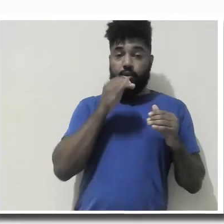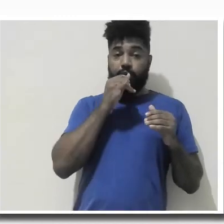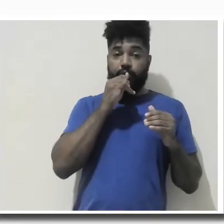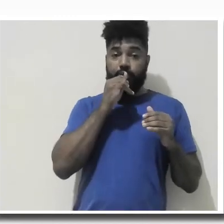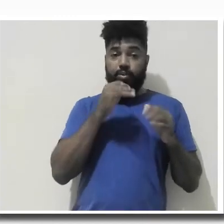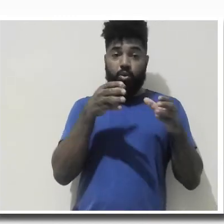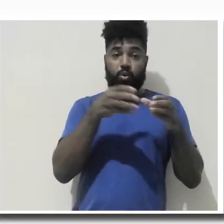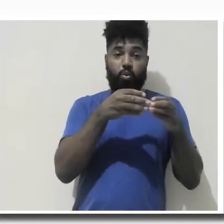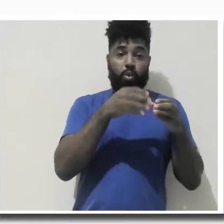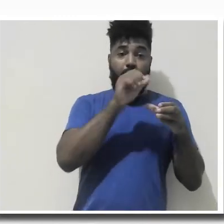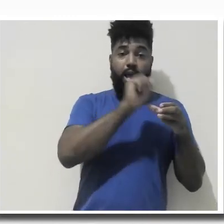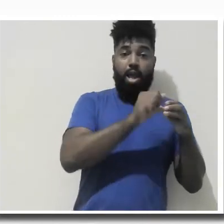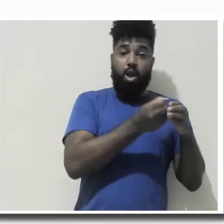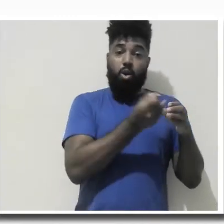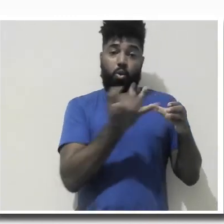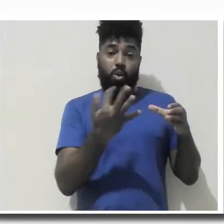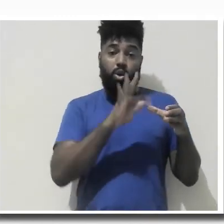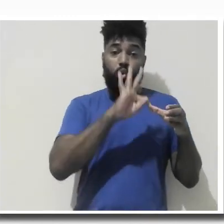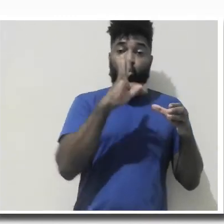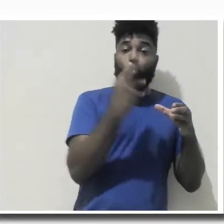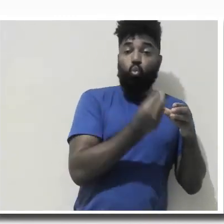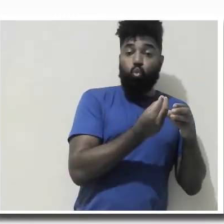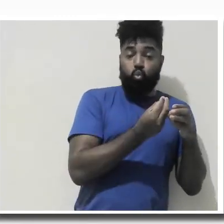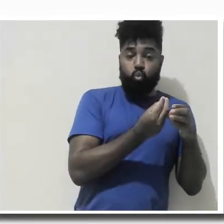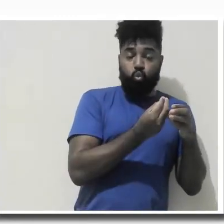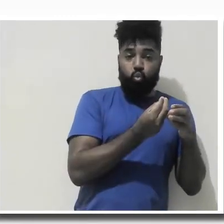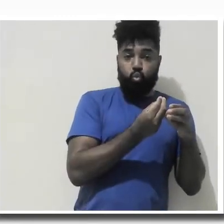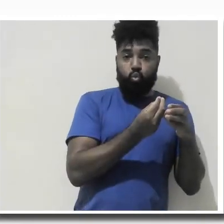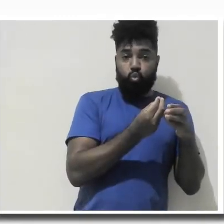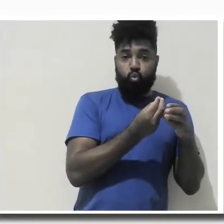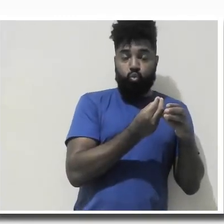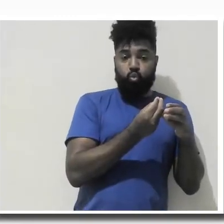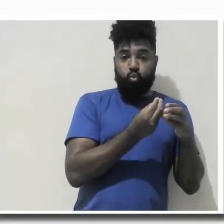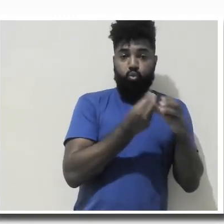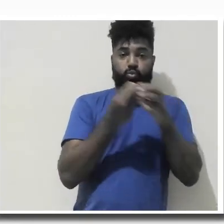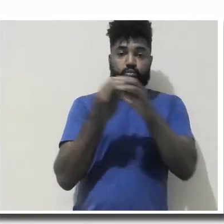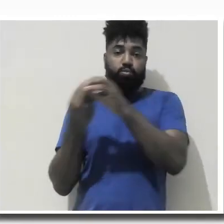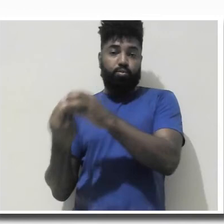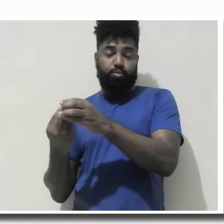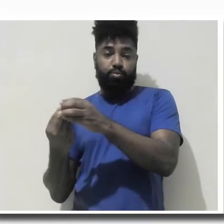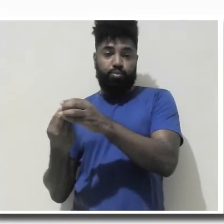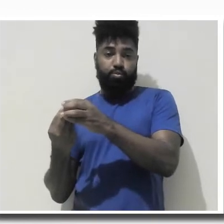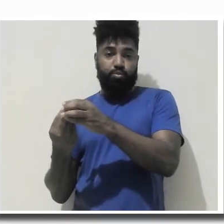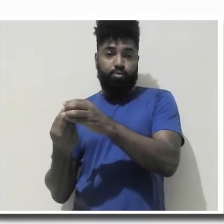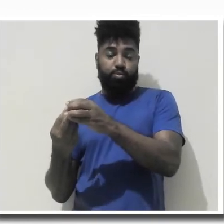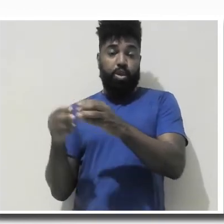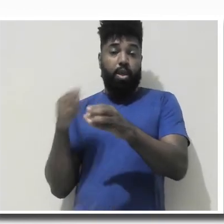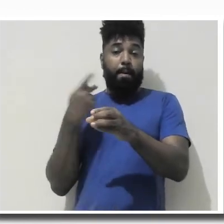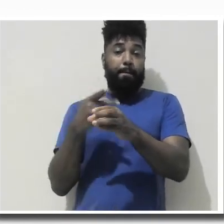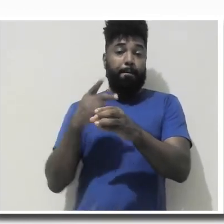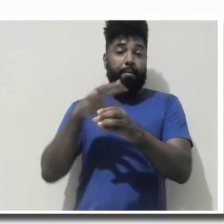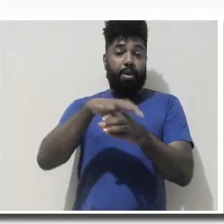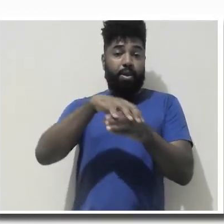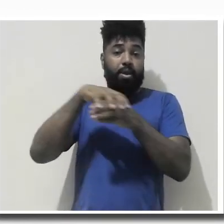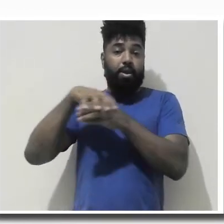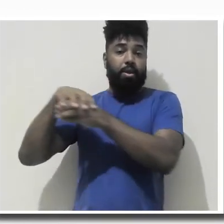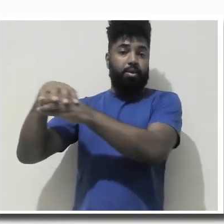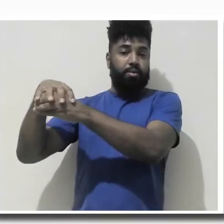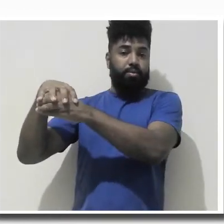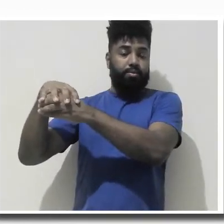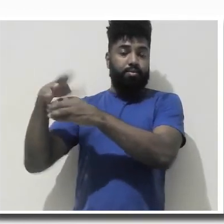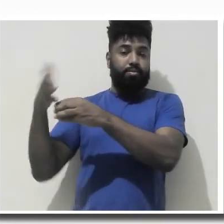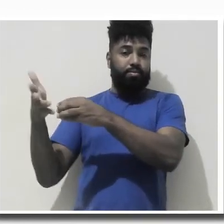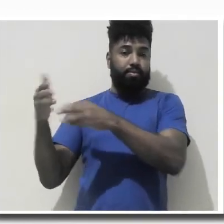está em A. Então, olhando aqui, seria essa região aqui